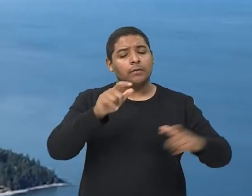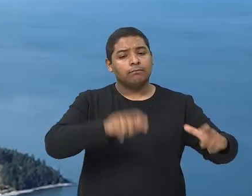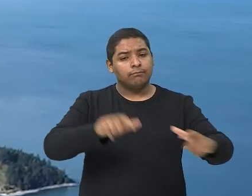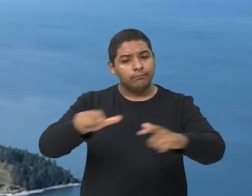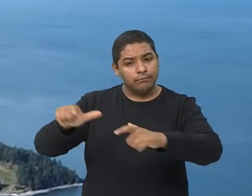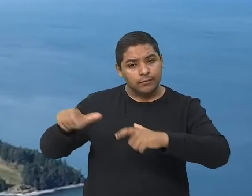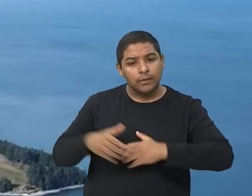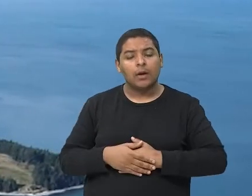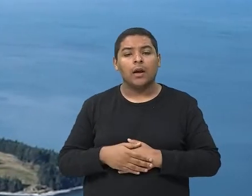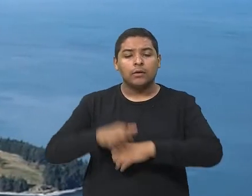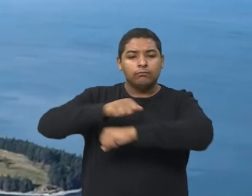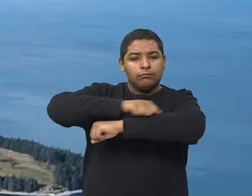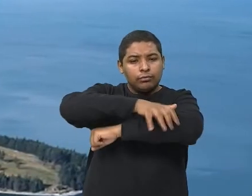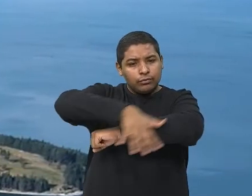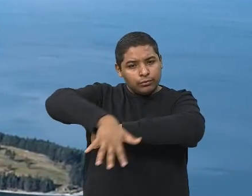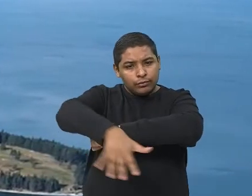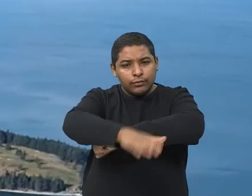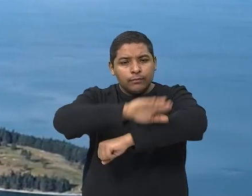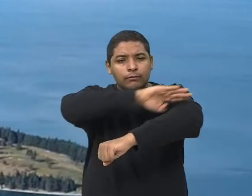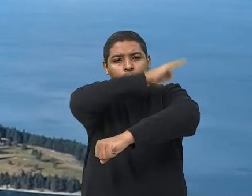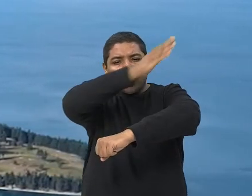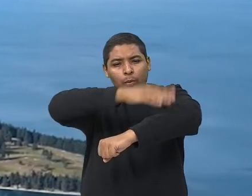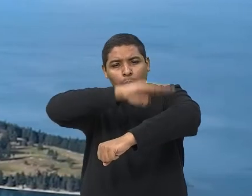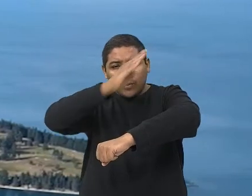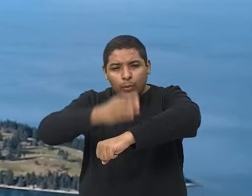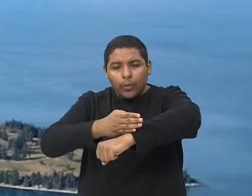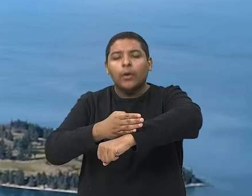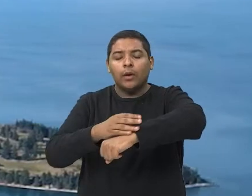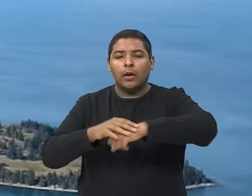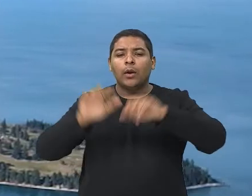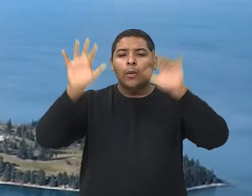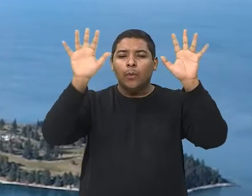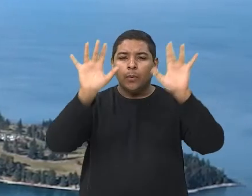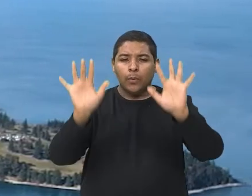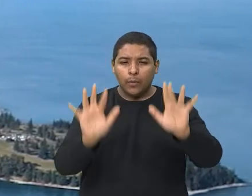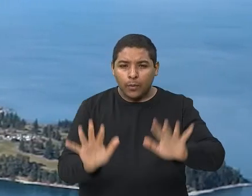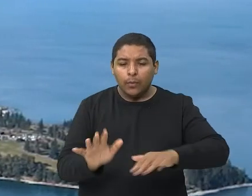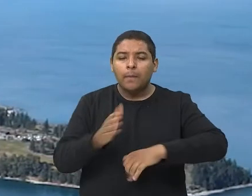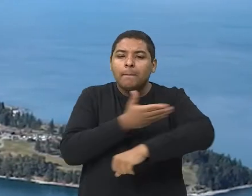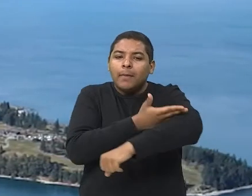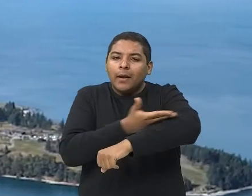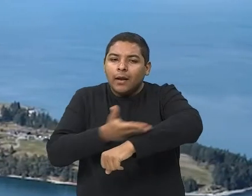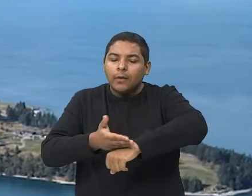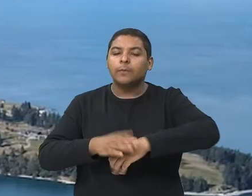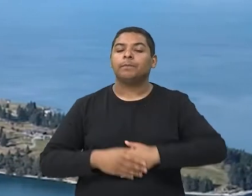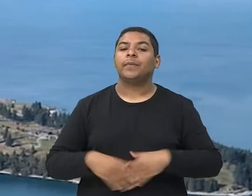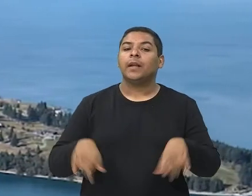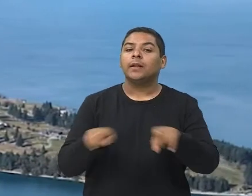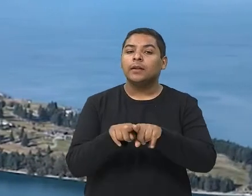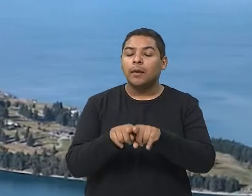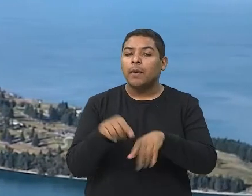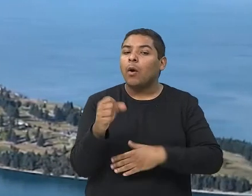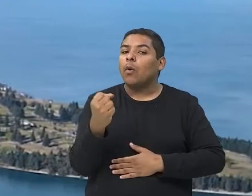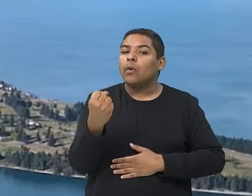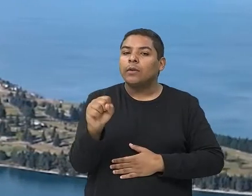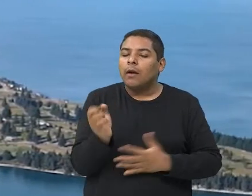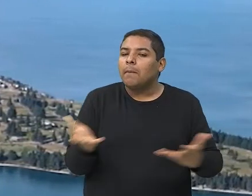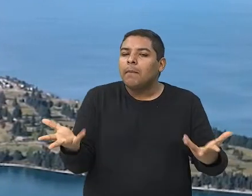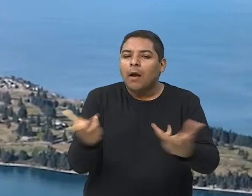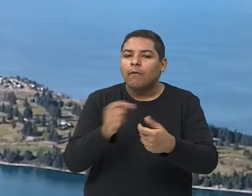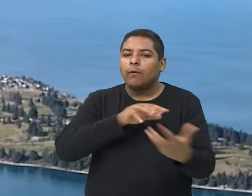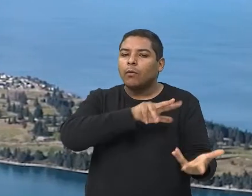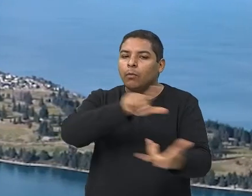espetaculares cachoeiras e montanhas nevadas. Outras maneiras de ver a oitava maravilha do mundo é por meio de sobrevoos,